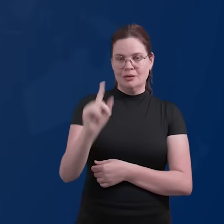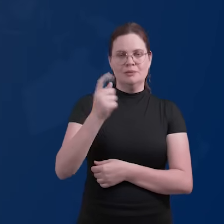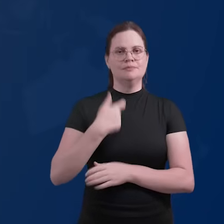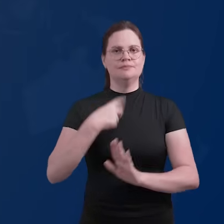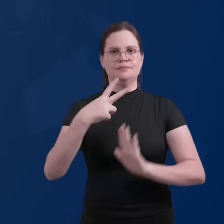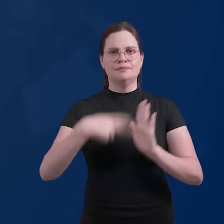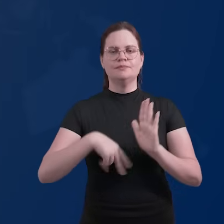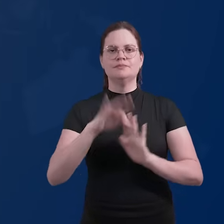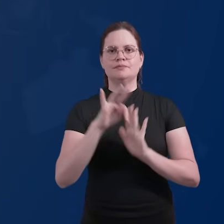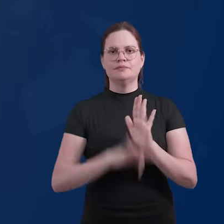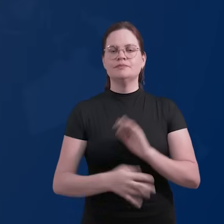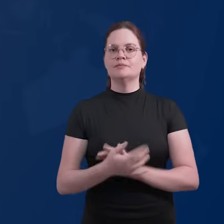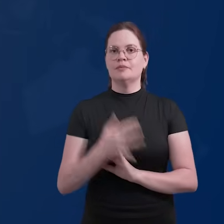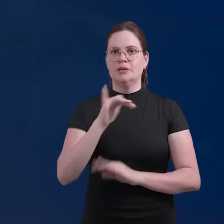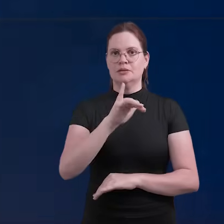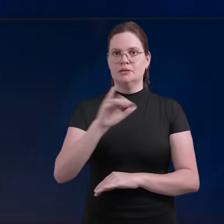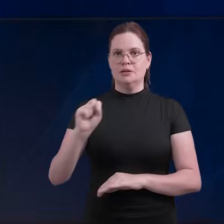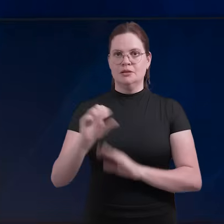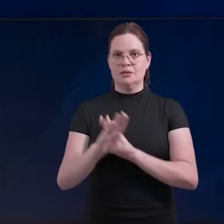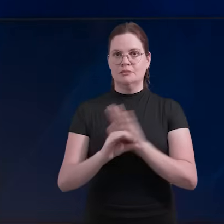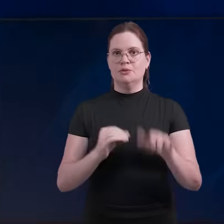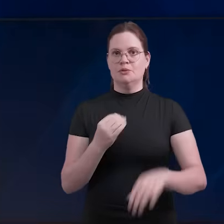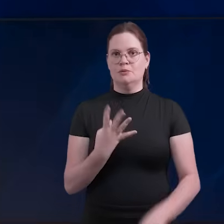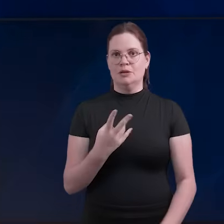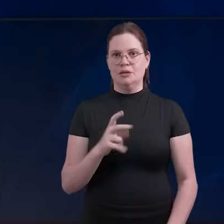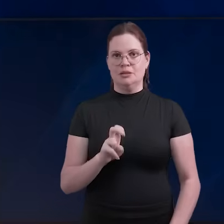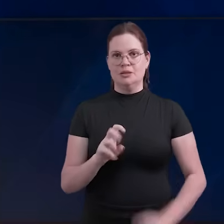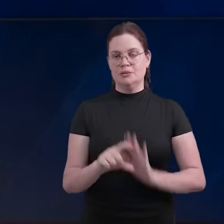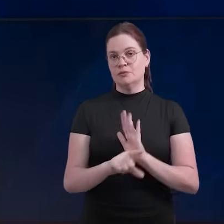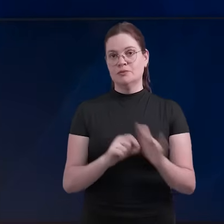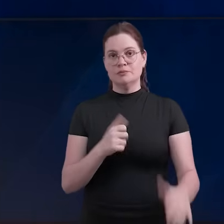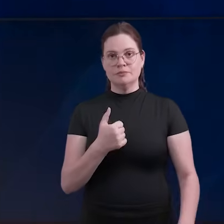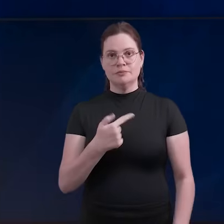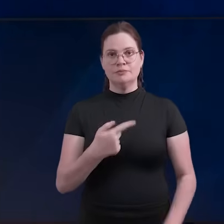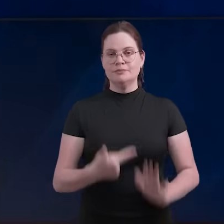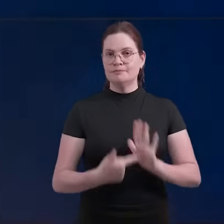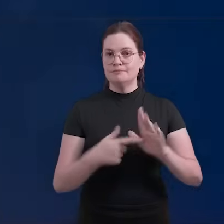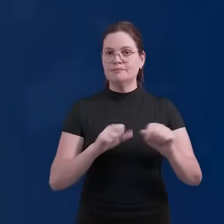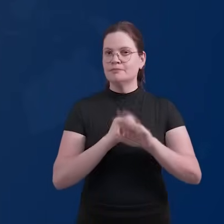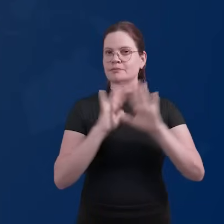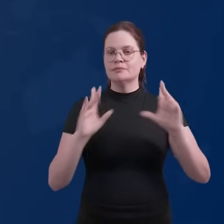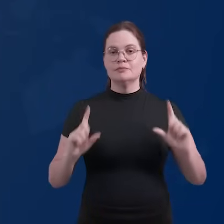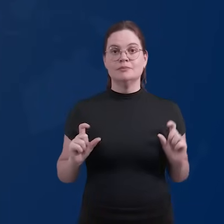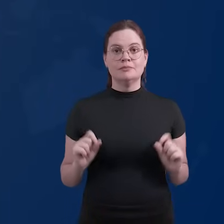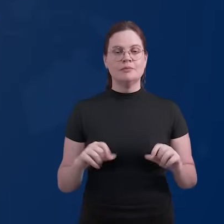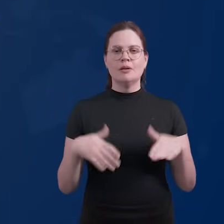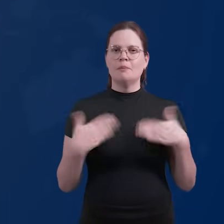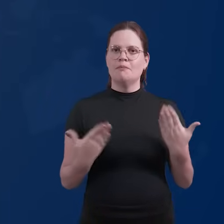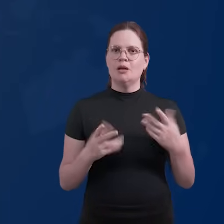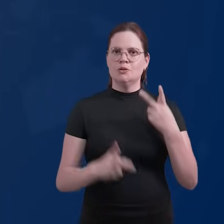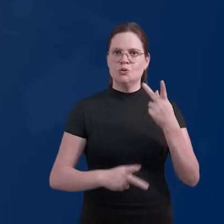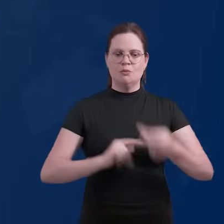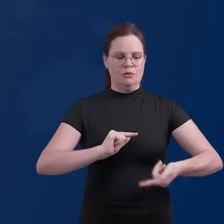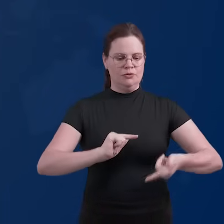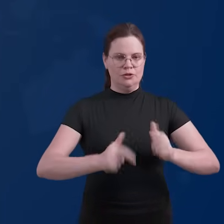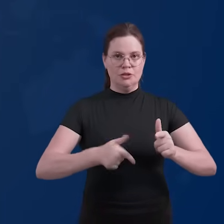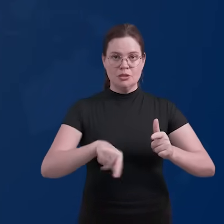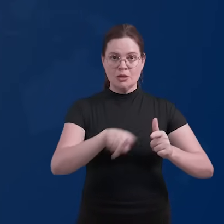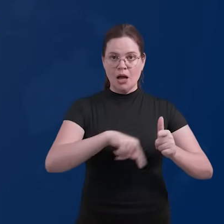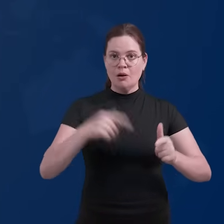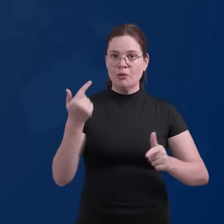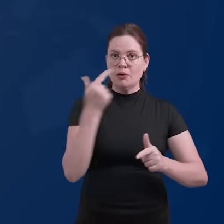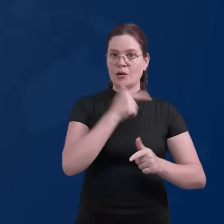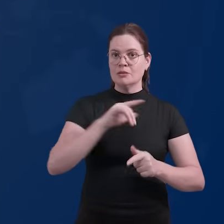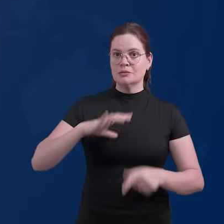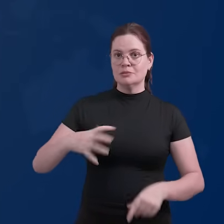o texto que diz lá no livro do profeta Isaías, no capítulo 45, verso 17, quando diz assim: mas Israel é salvo